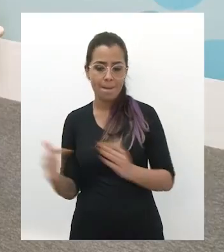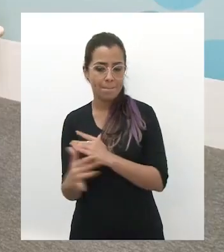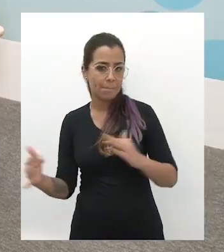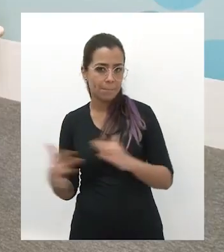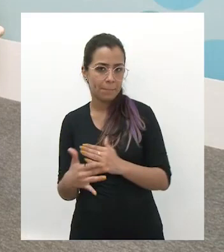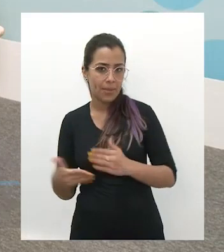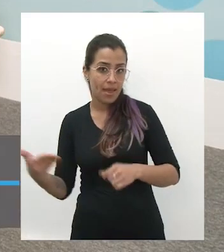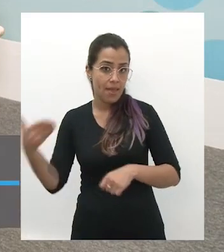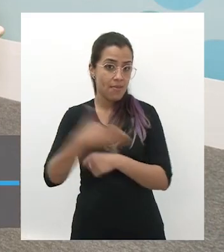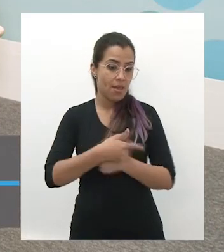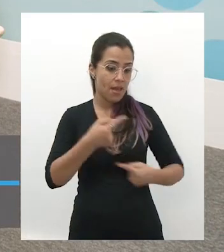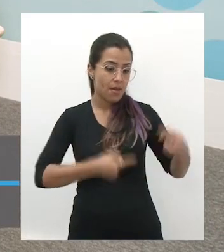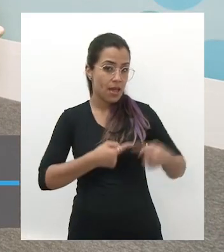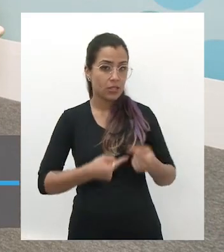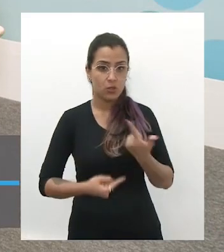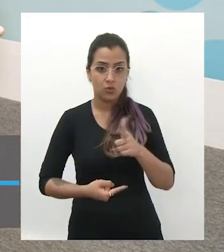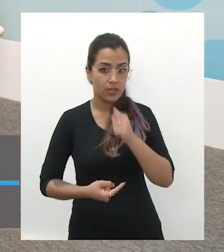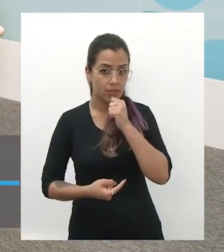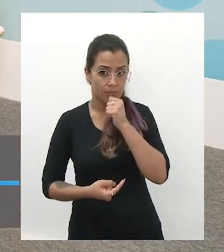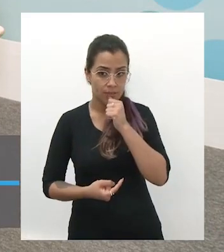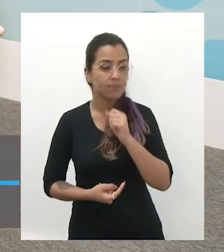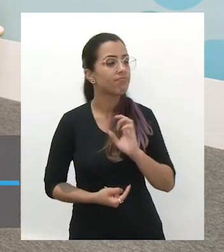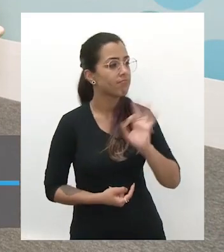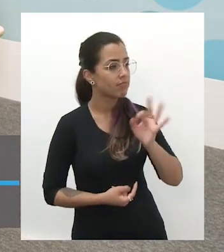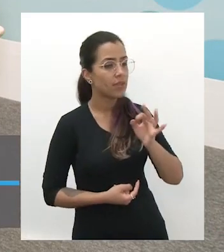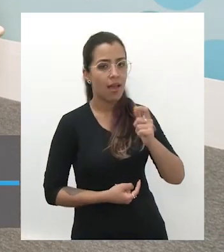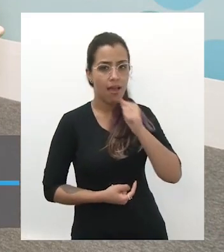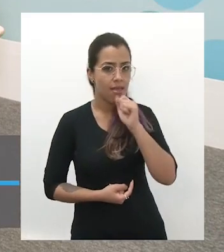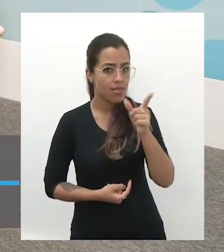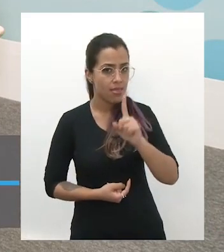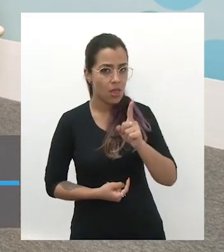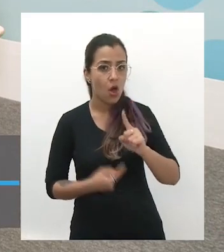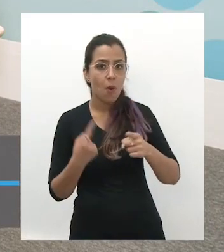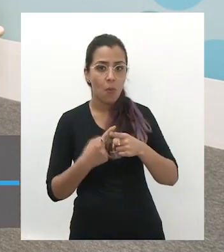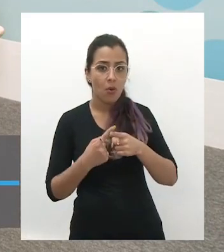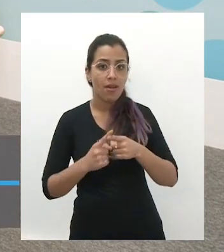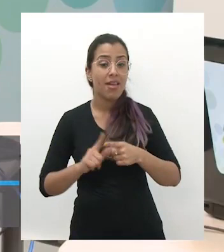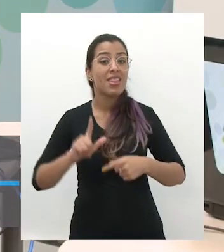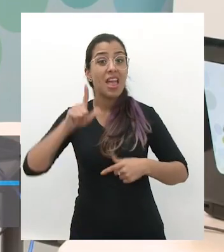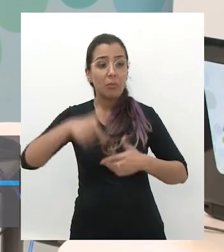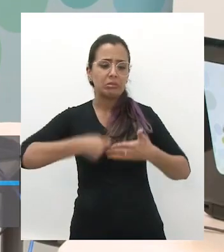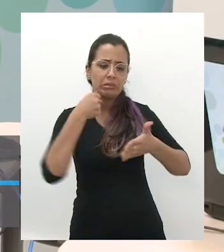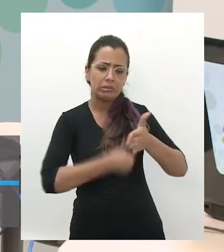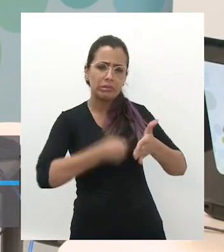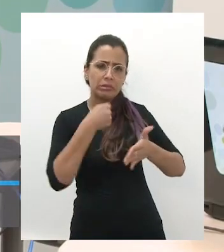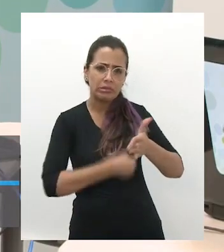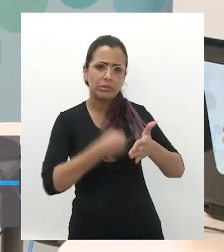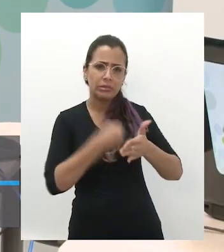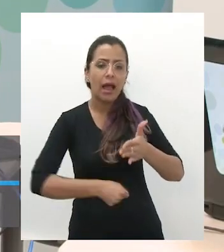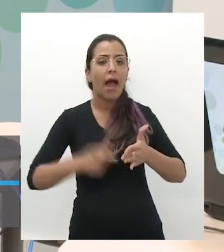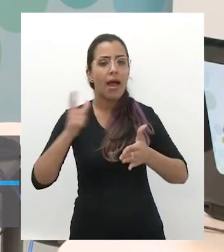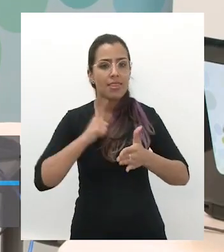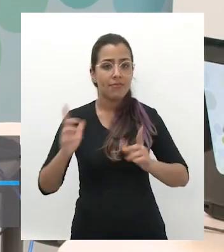Isso aconteceu durante a República, foi resultado de algumas lutas, mas nesse primeiro momento da República,